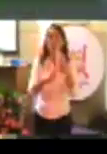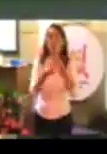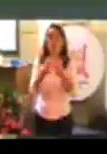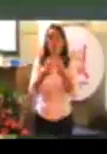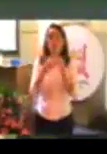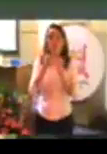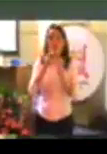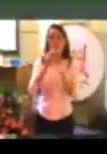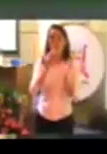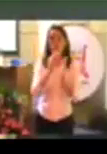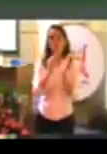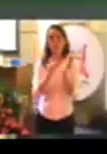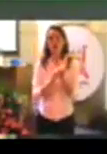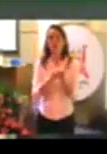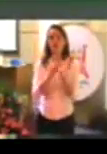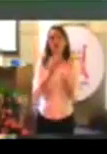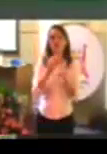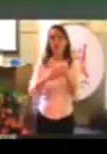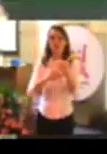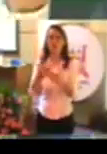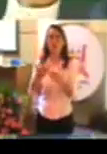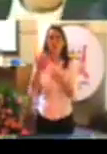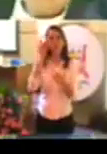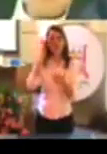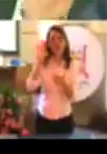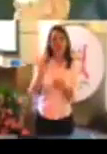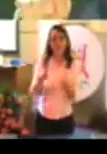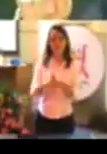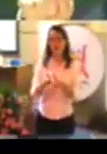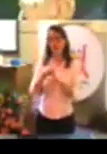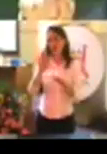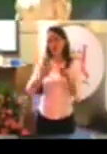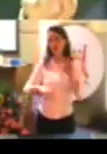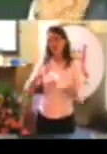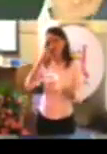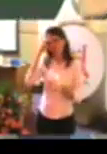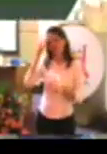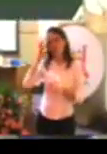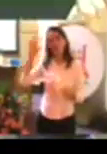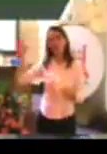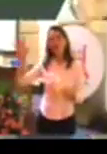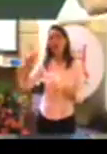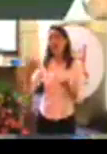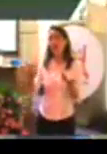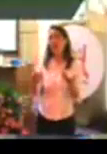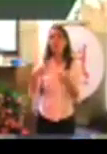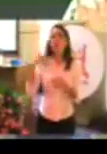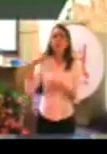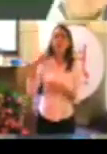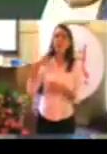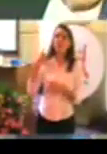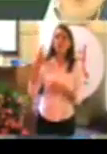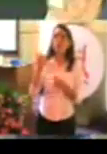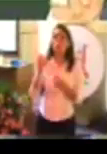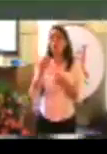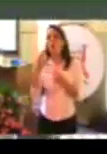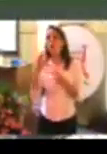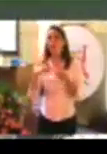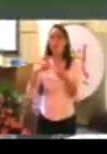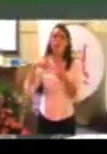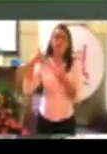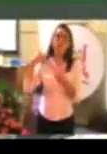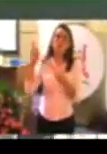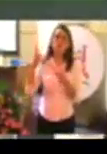processo legislativo. As pessoas imaginam que o papel do vereador ou do deputado